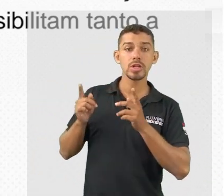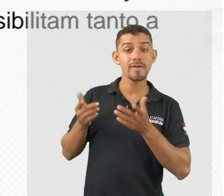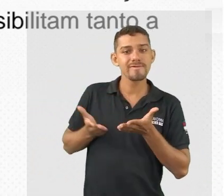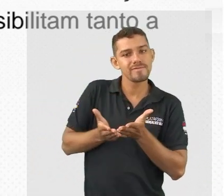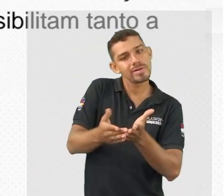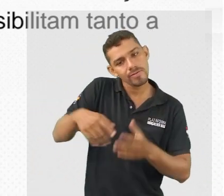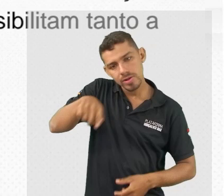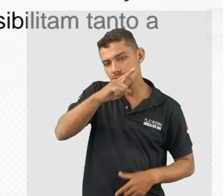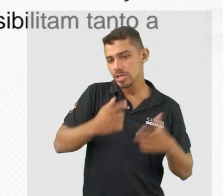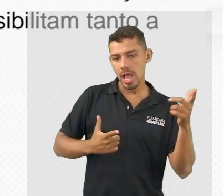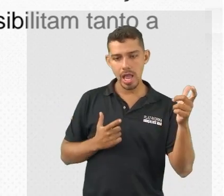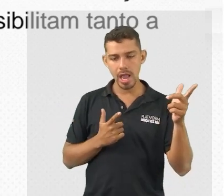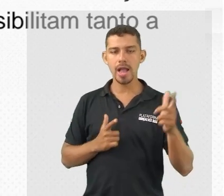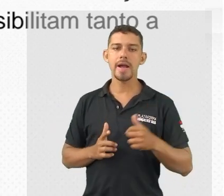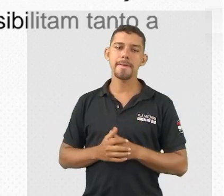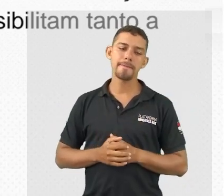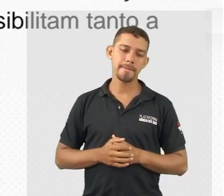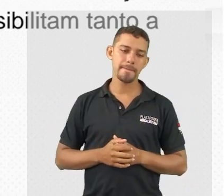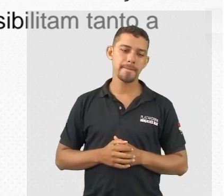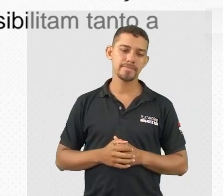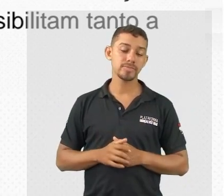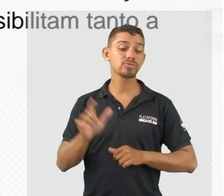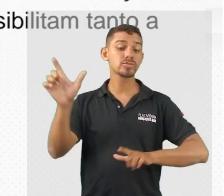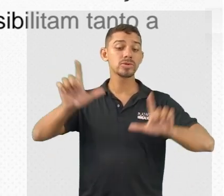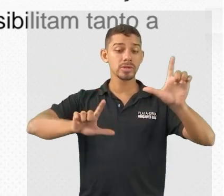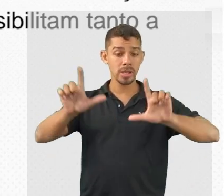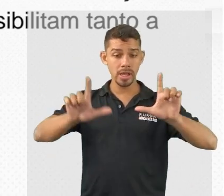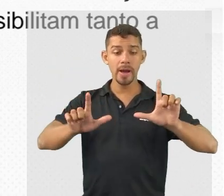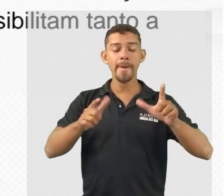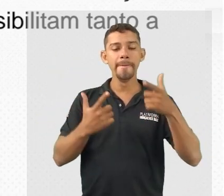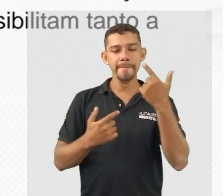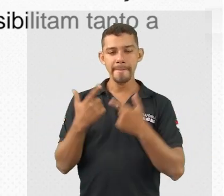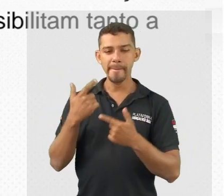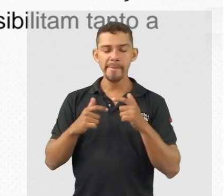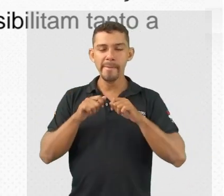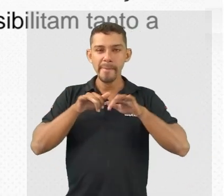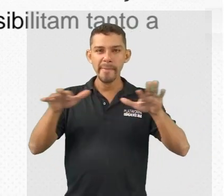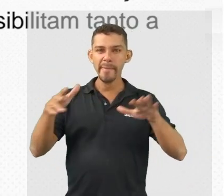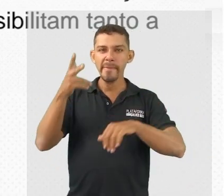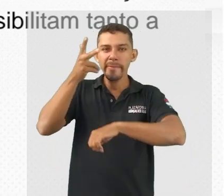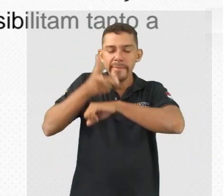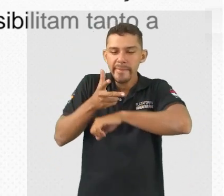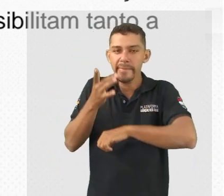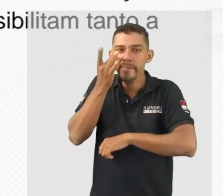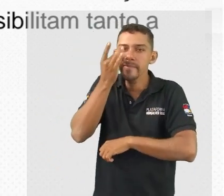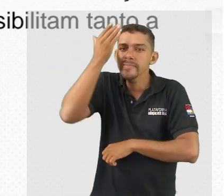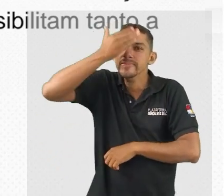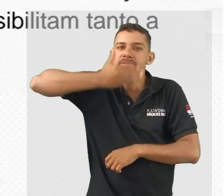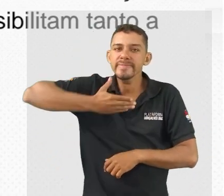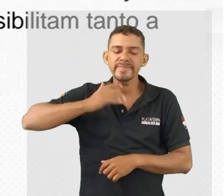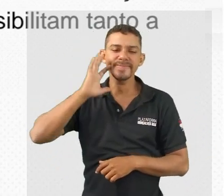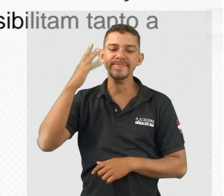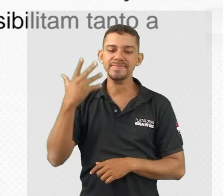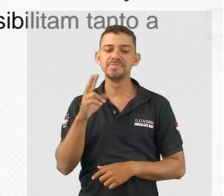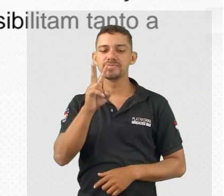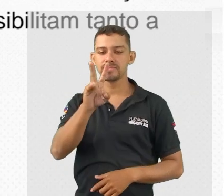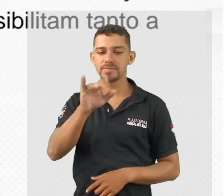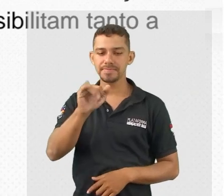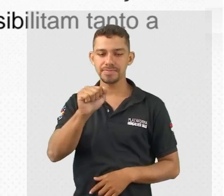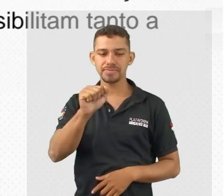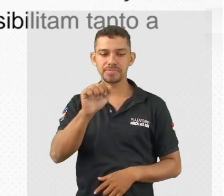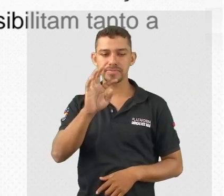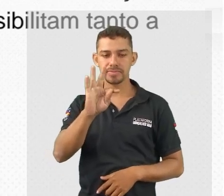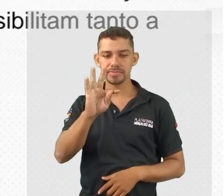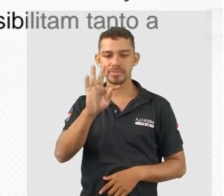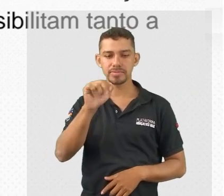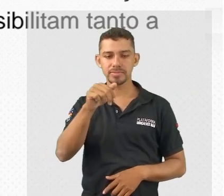para a guerra, tá? Bom, com a televisão, as guerras passaram a ser transmitidas ao vivo. como ocorreu no Vietnã e no